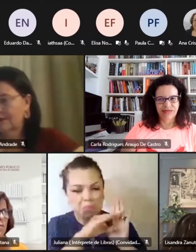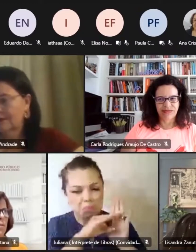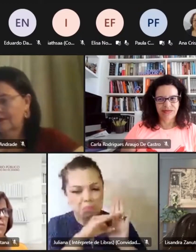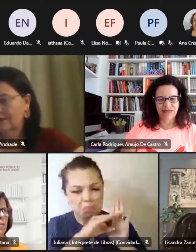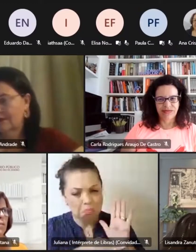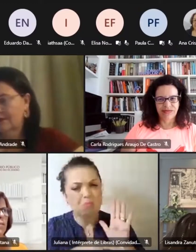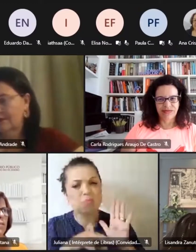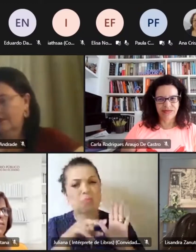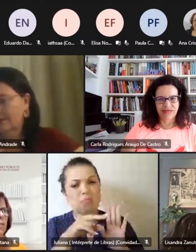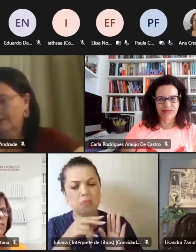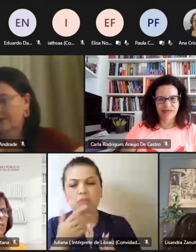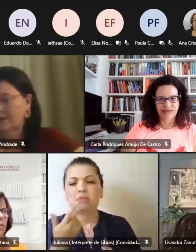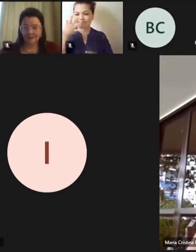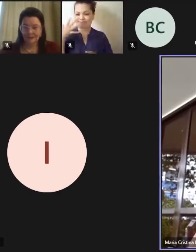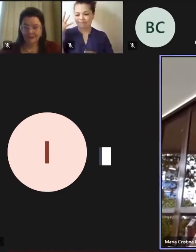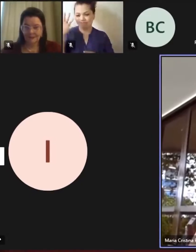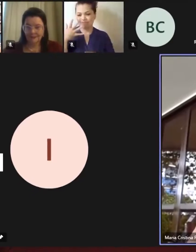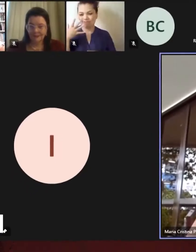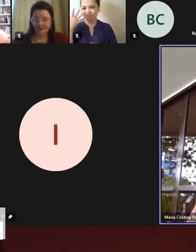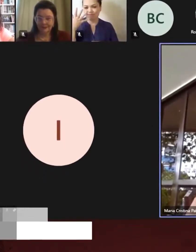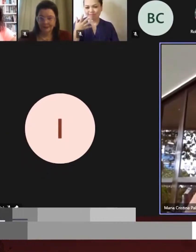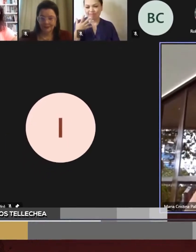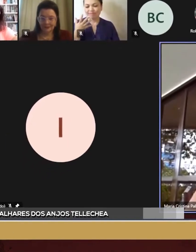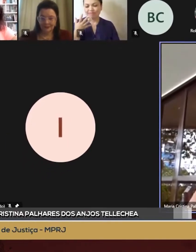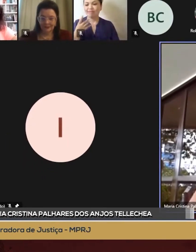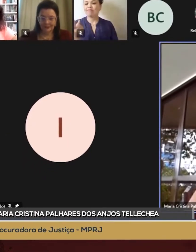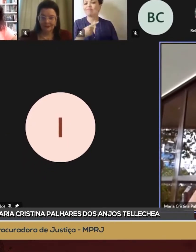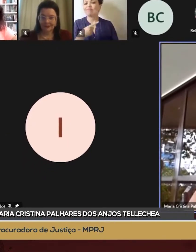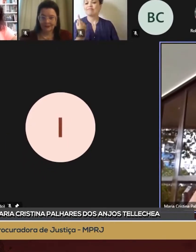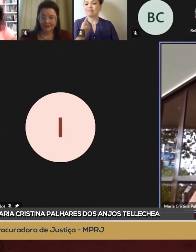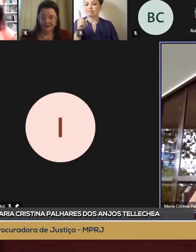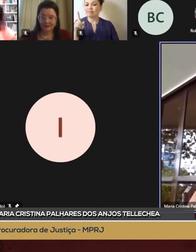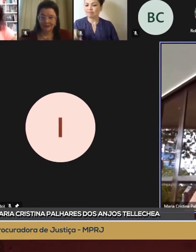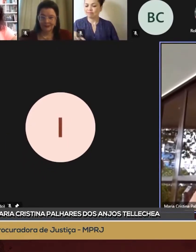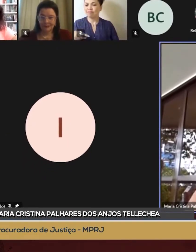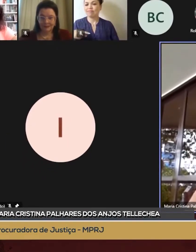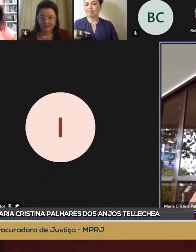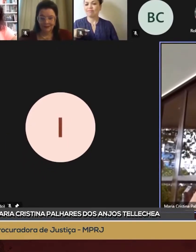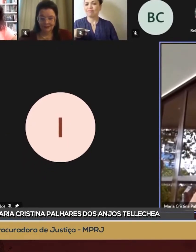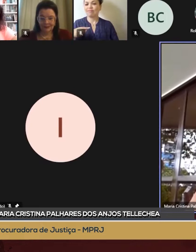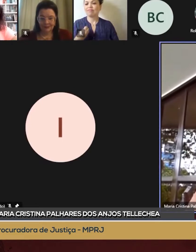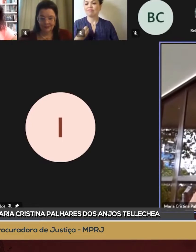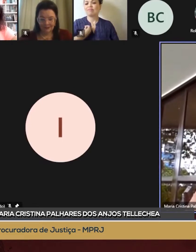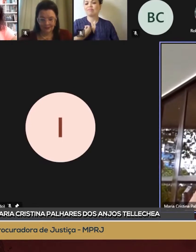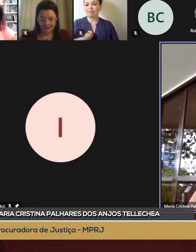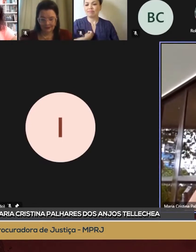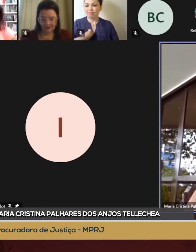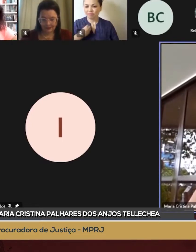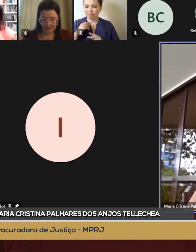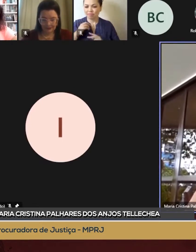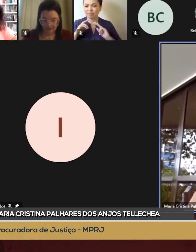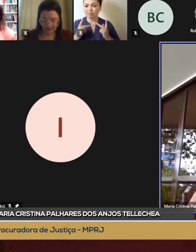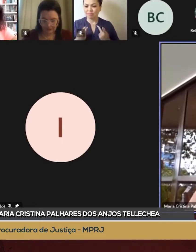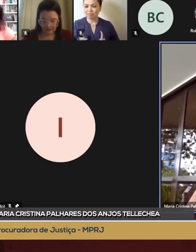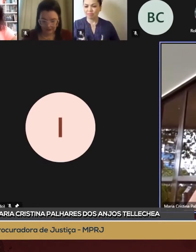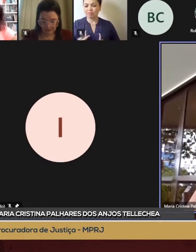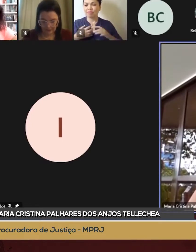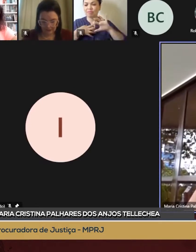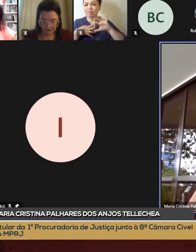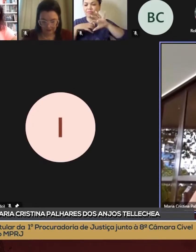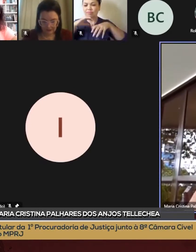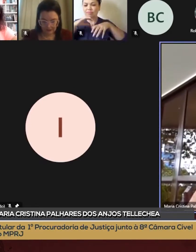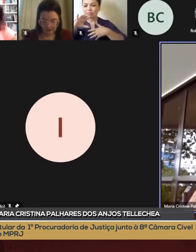ganhe cada vez mais espaço. Eis o que somos, essencialmente seres de empatia